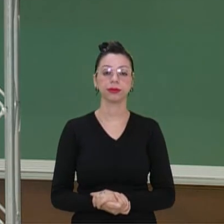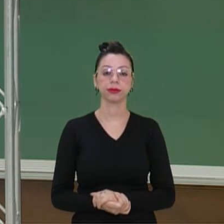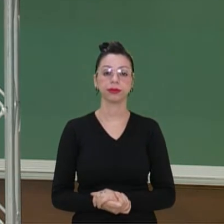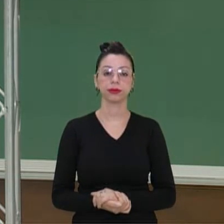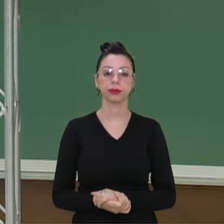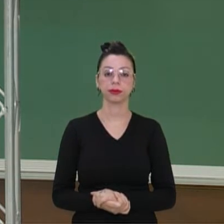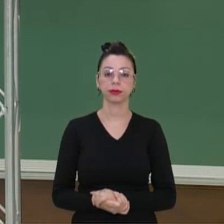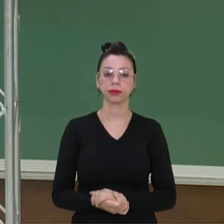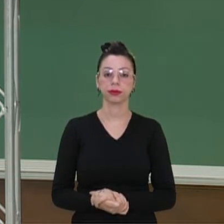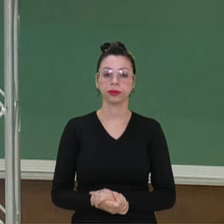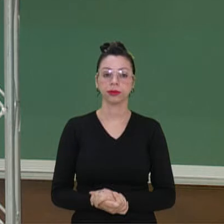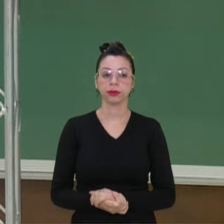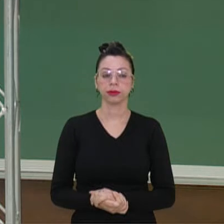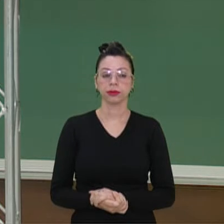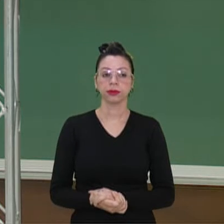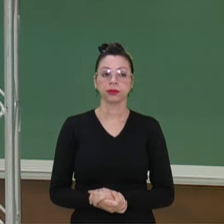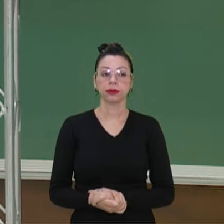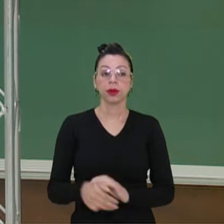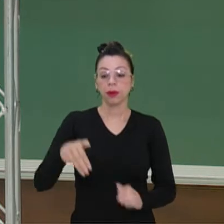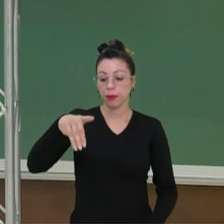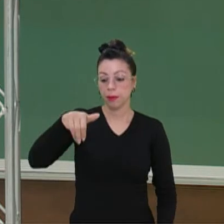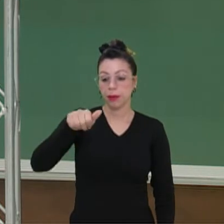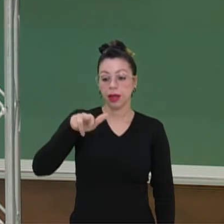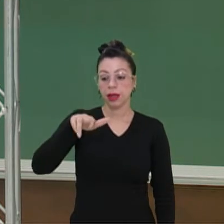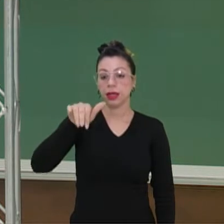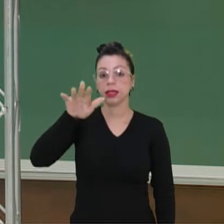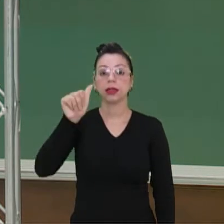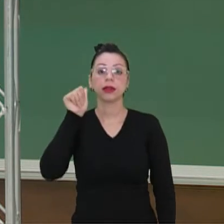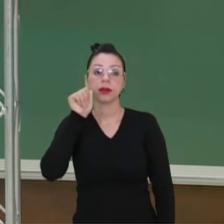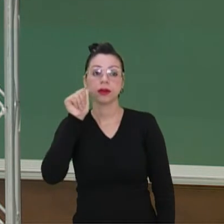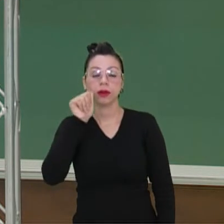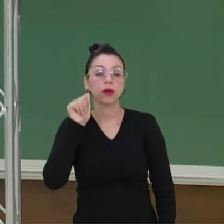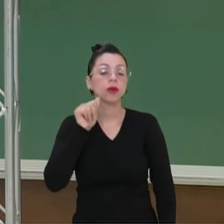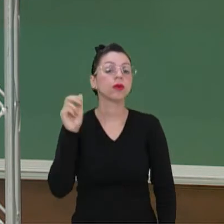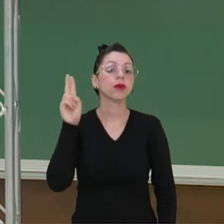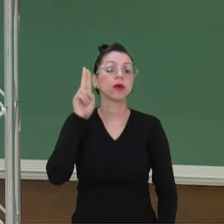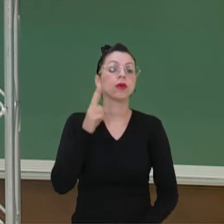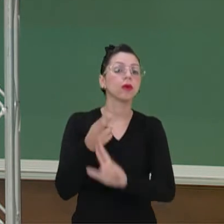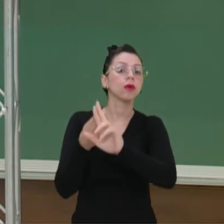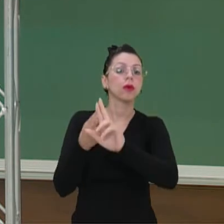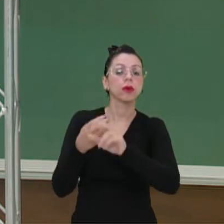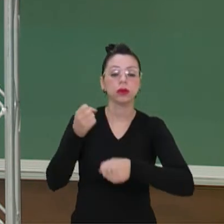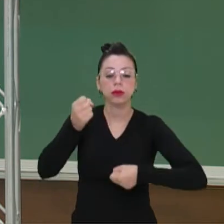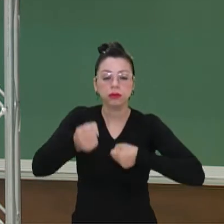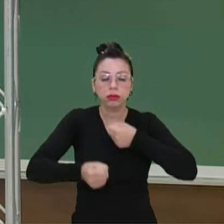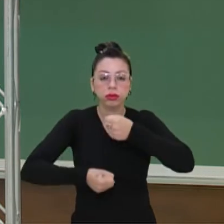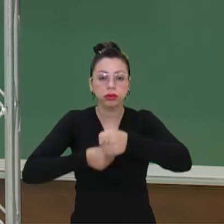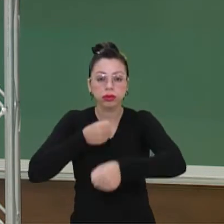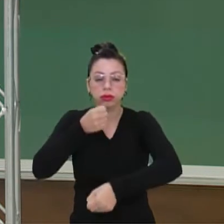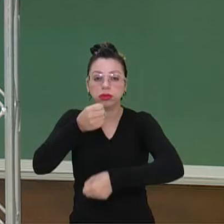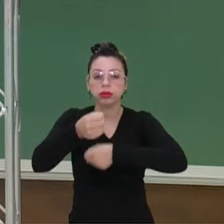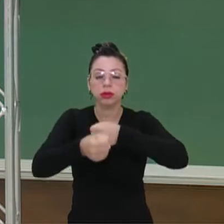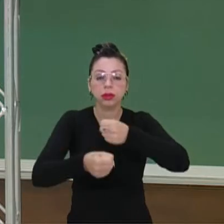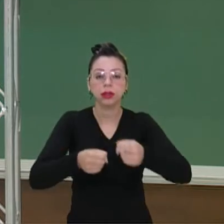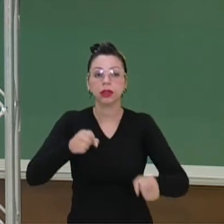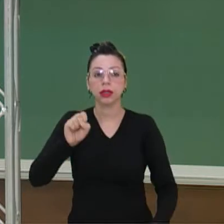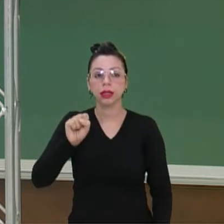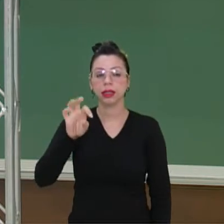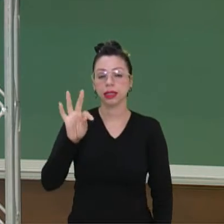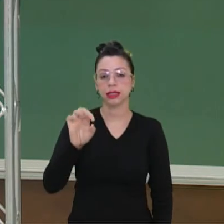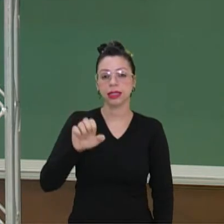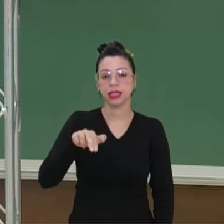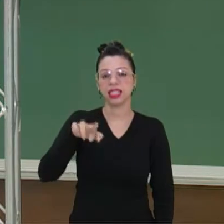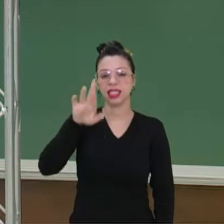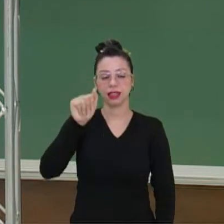Olha só. Marina usa uma esteira para fazer atividade física. É, esteira, sabe? É, tá lá, pá, aquela coisa